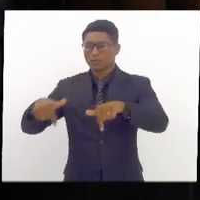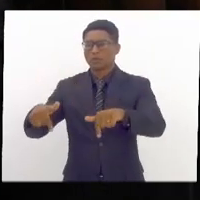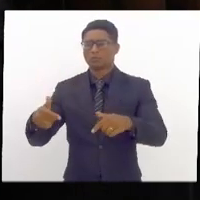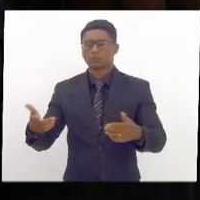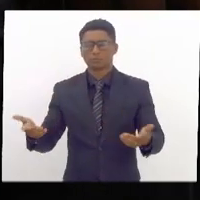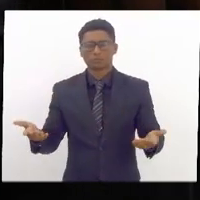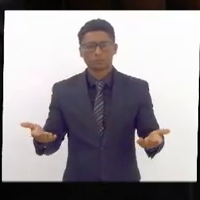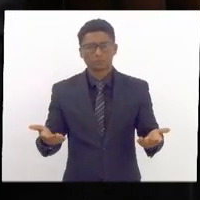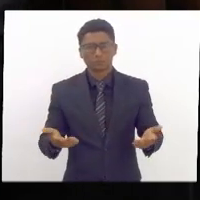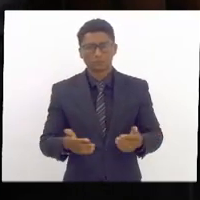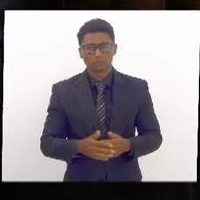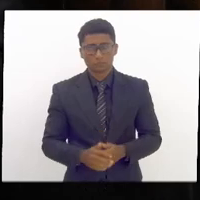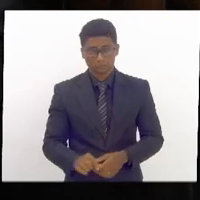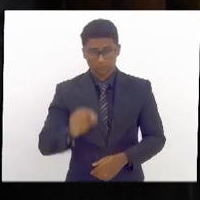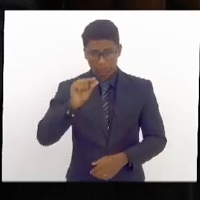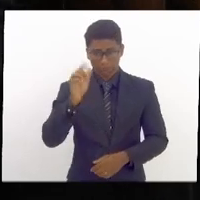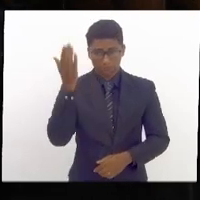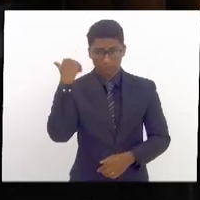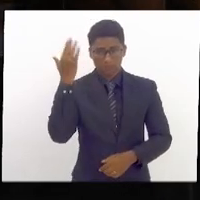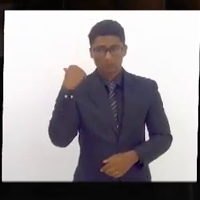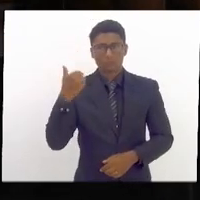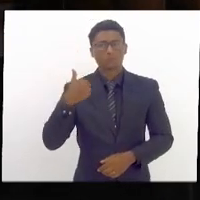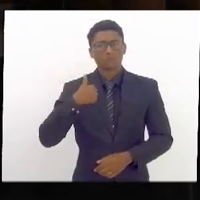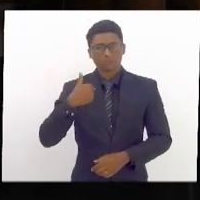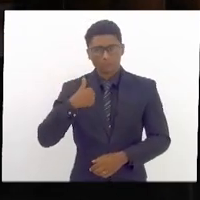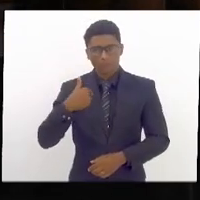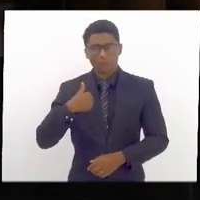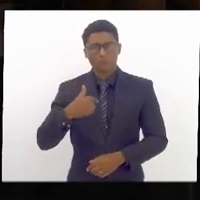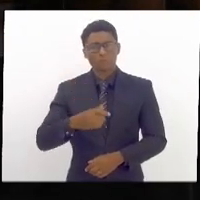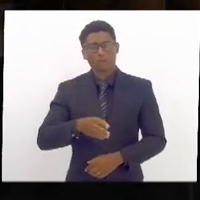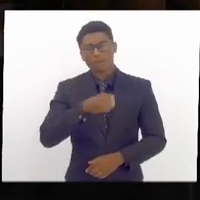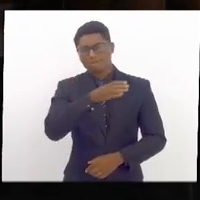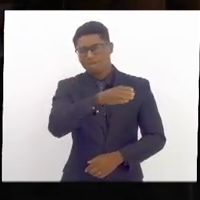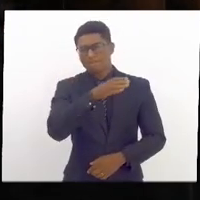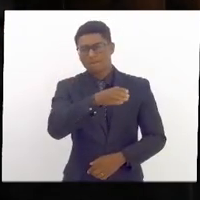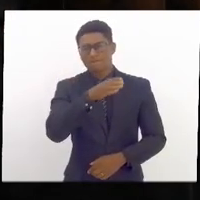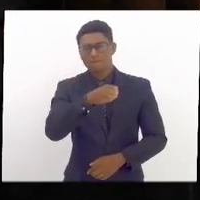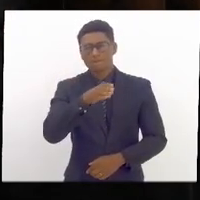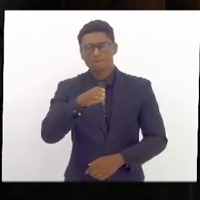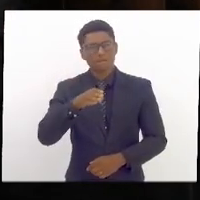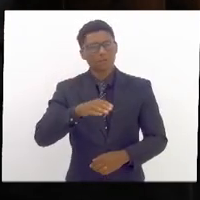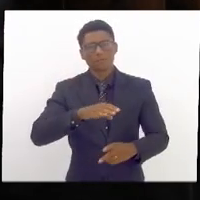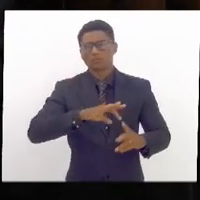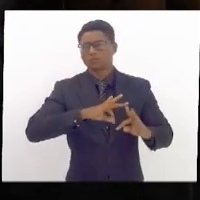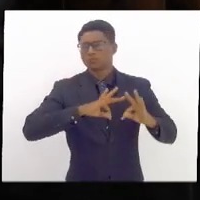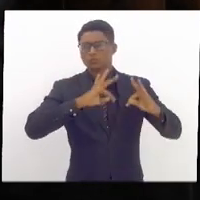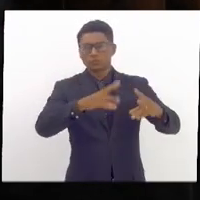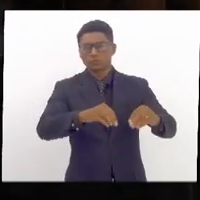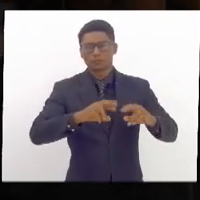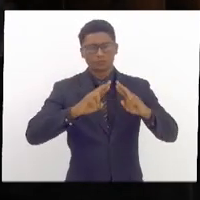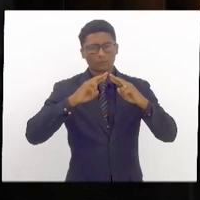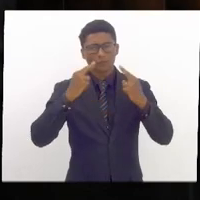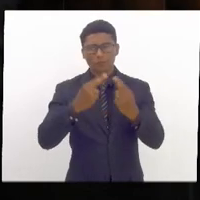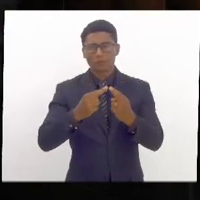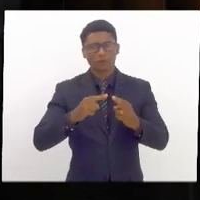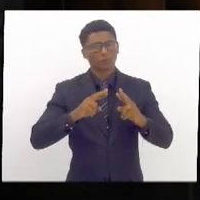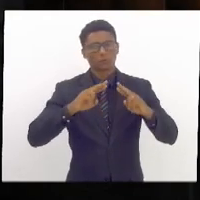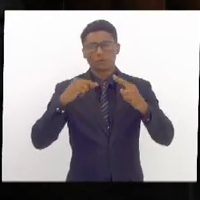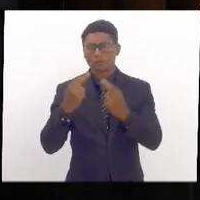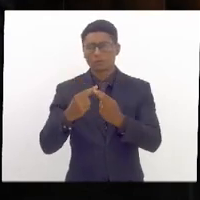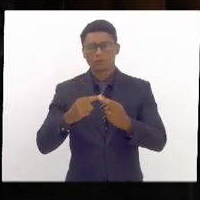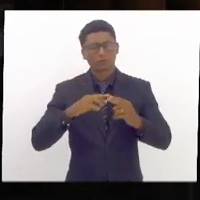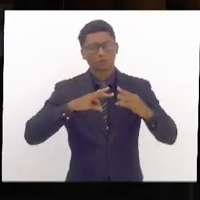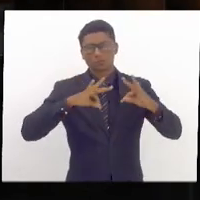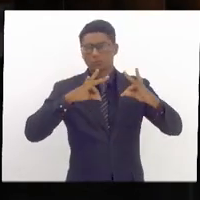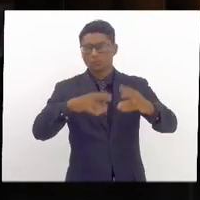não faz muito tempo, eu participei de todas as rodadas, audiências públicas, reuniões